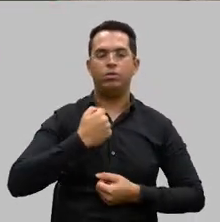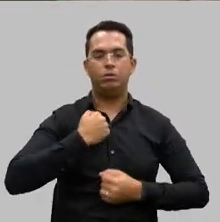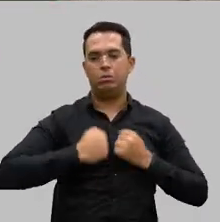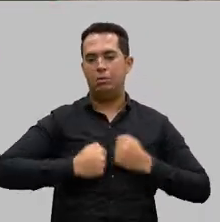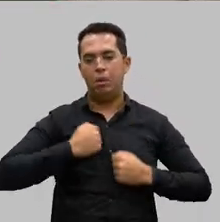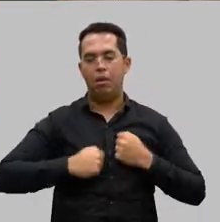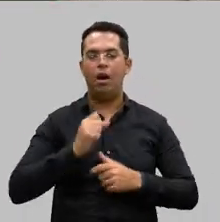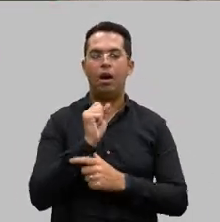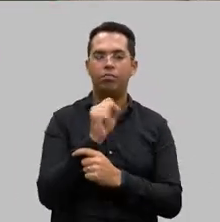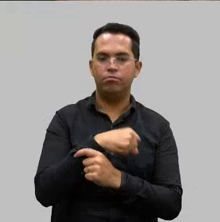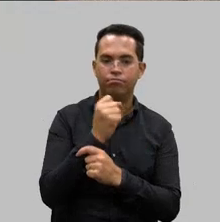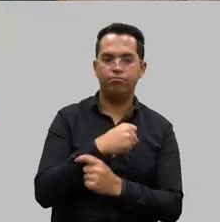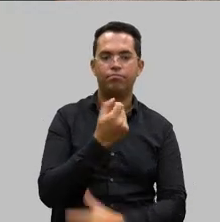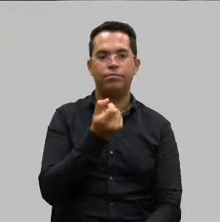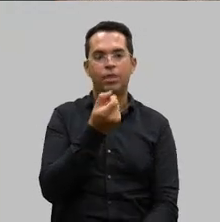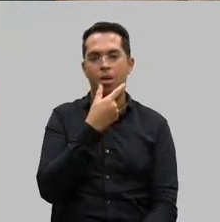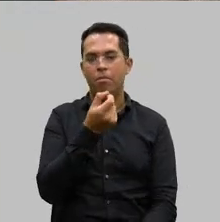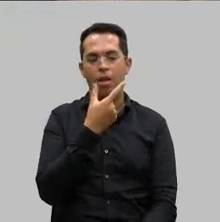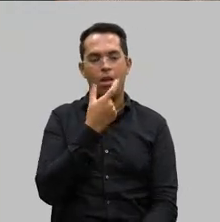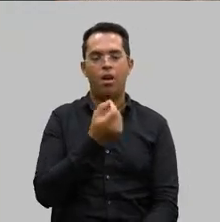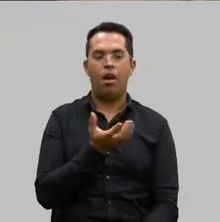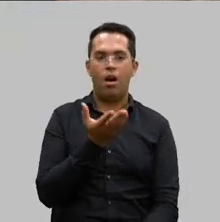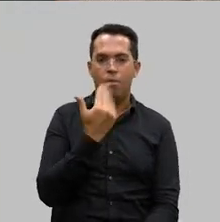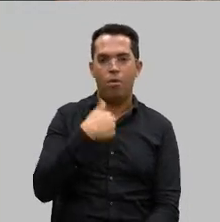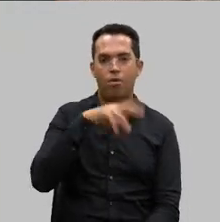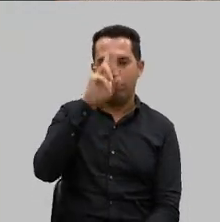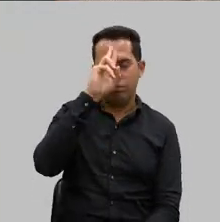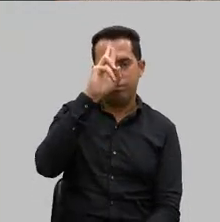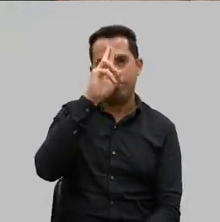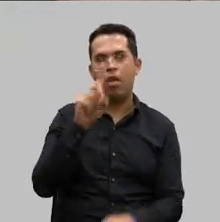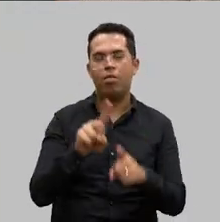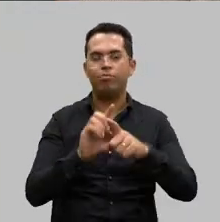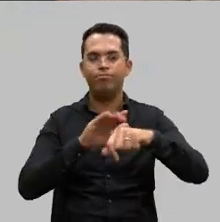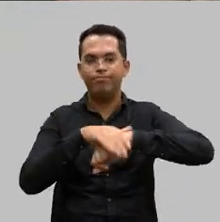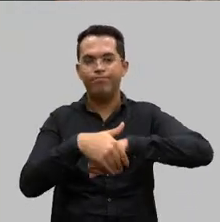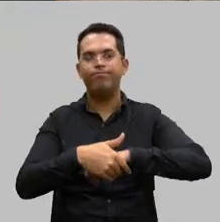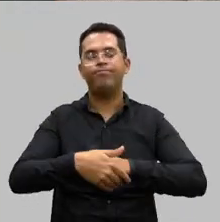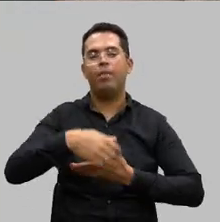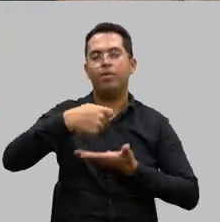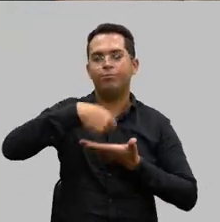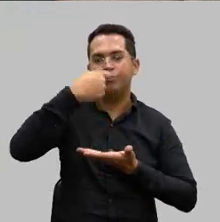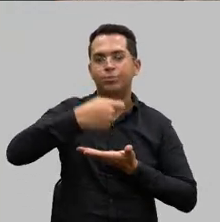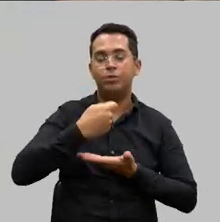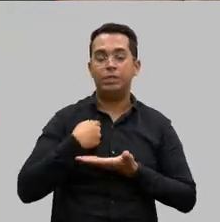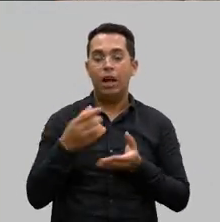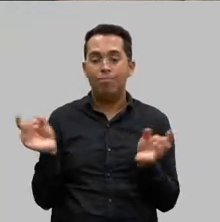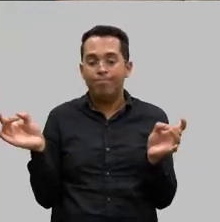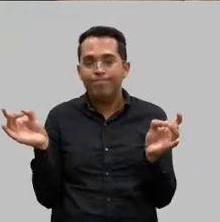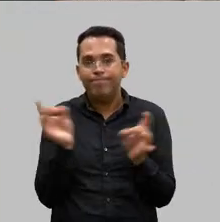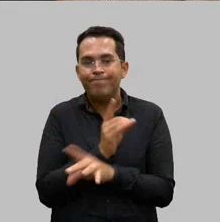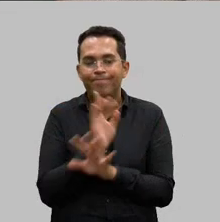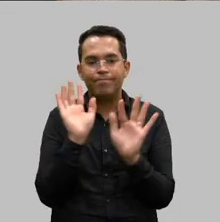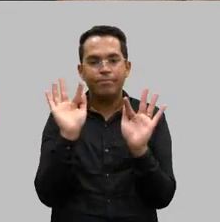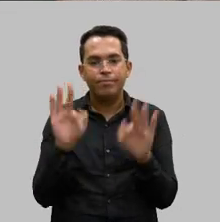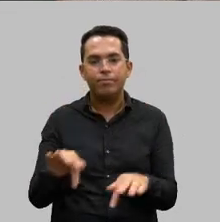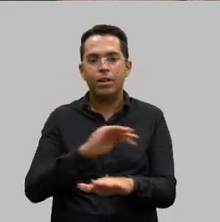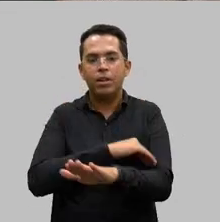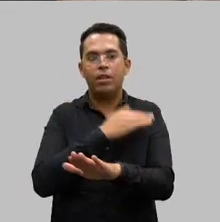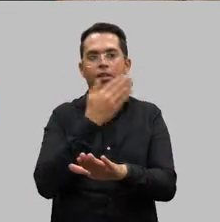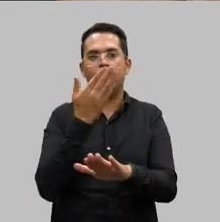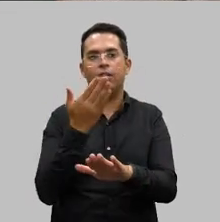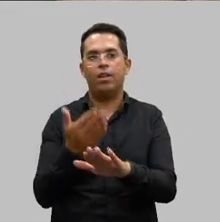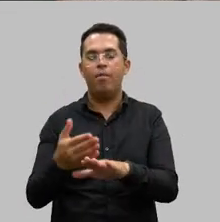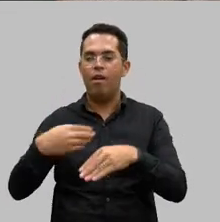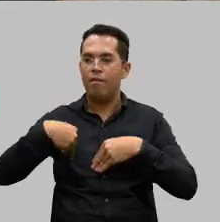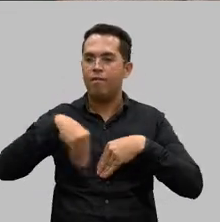usa o medicamento almoça janta e à tarde a família vai buscar o idoso para não perder aquele vínculo com o idoso